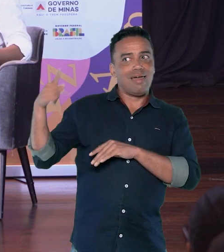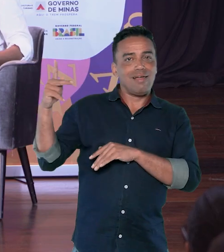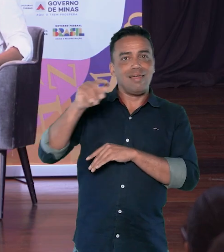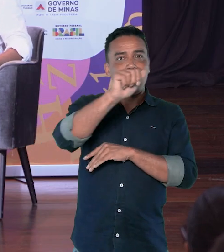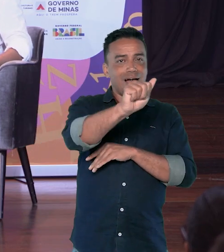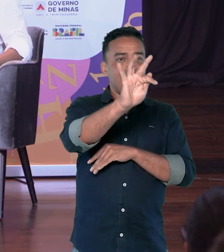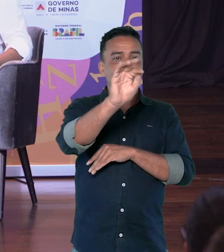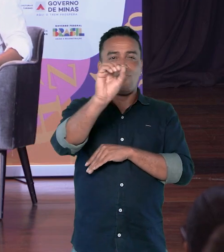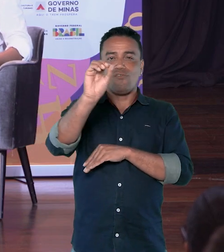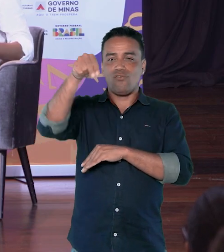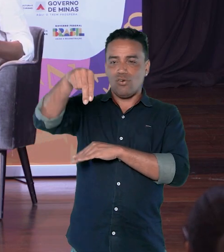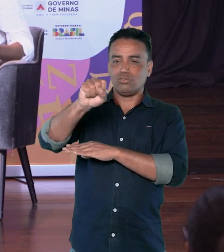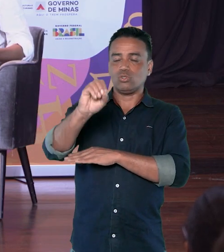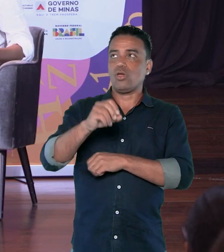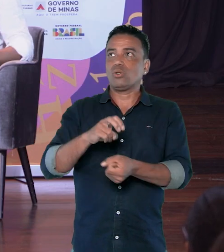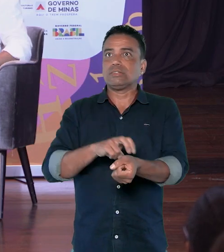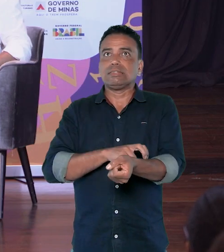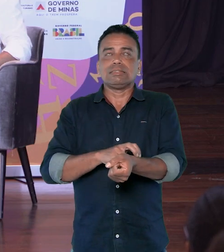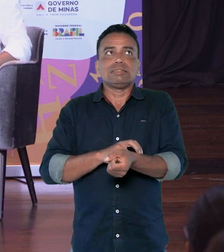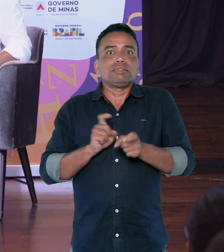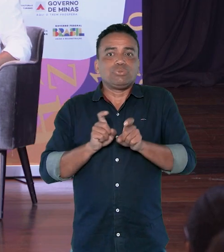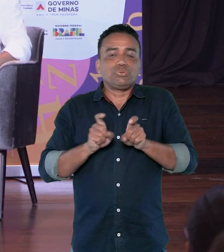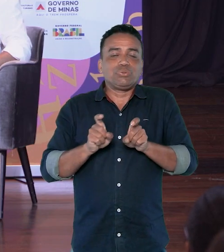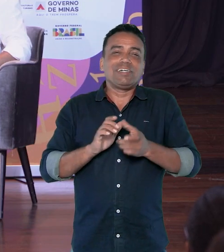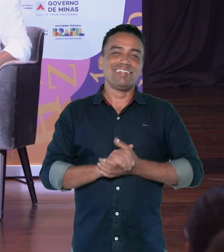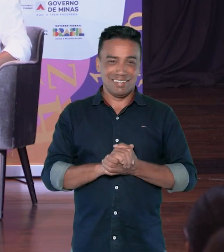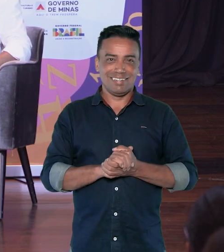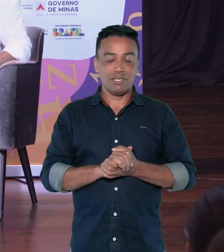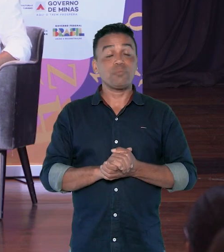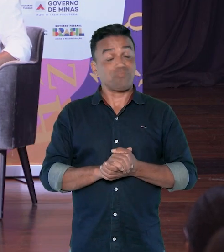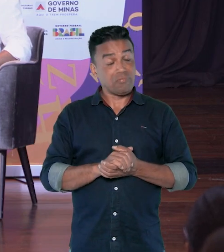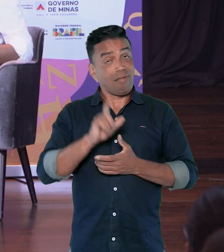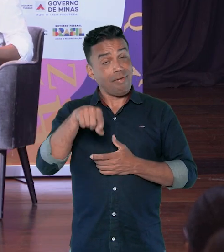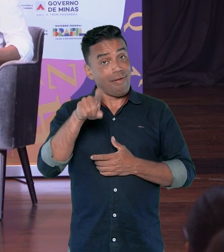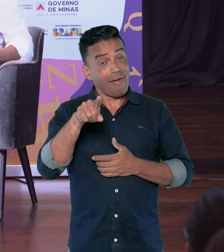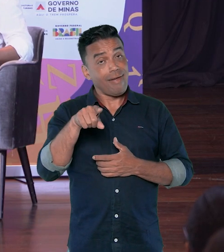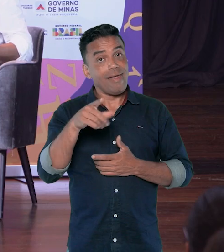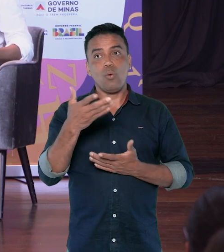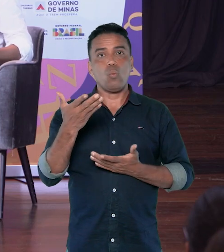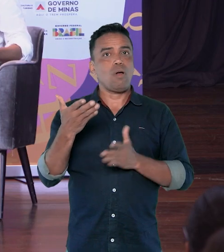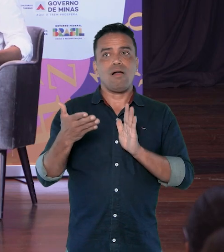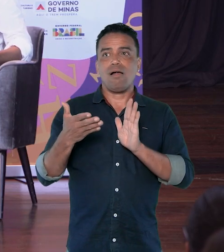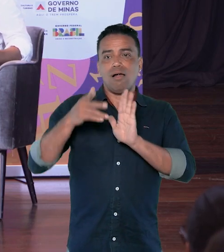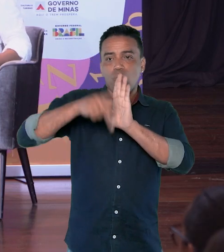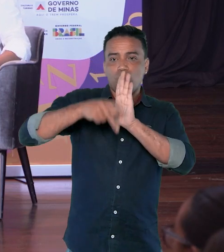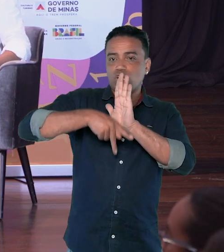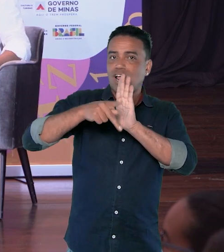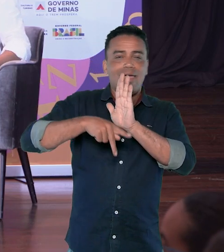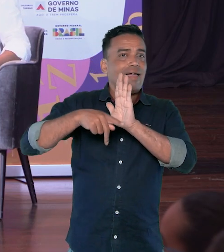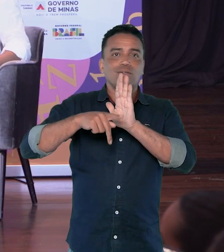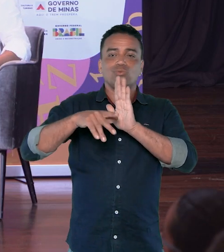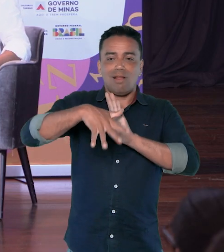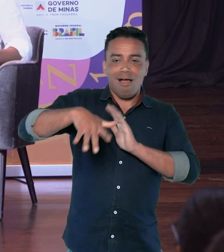assim, né? Porque é ao mesmo tempo um programa, enfim, um evento de